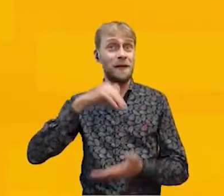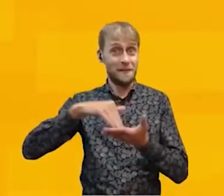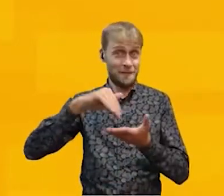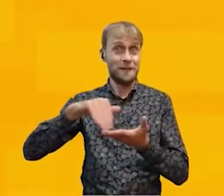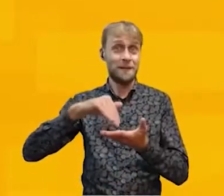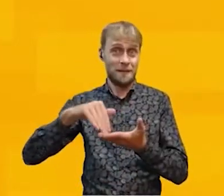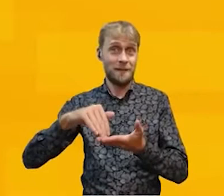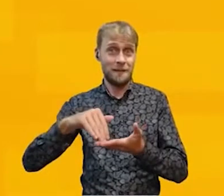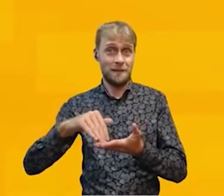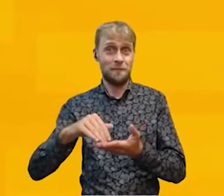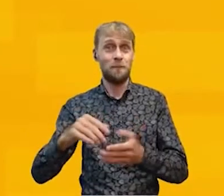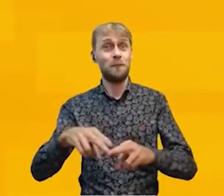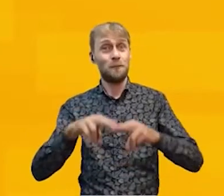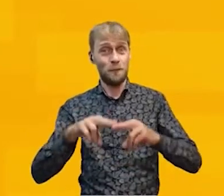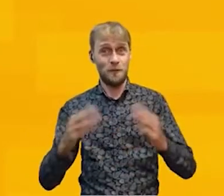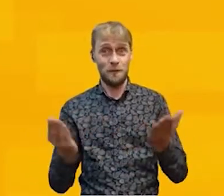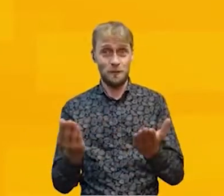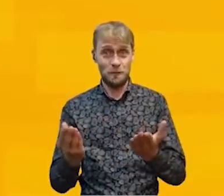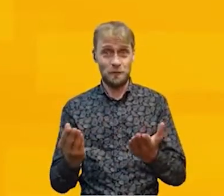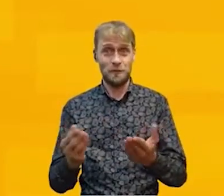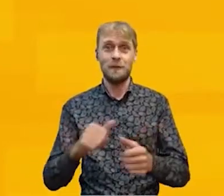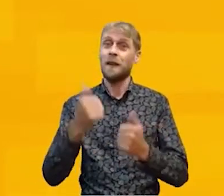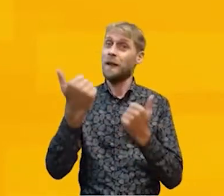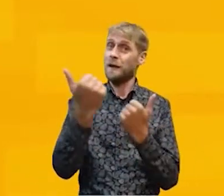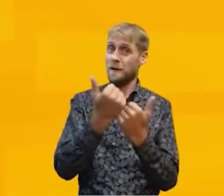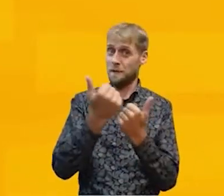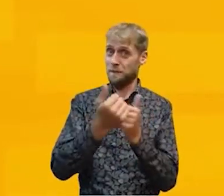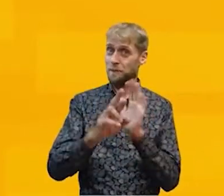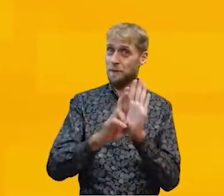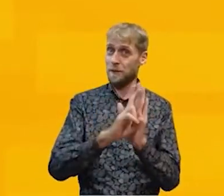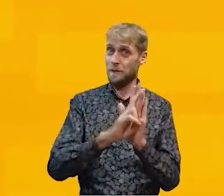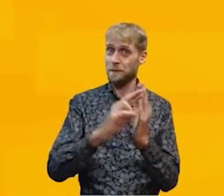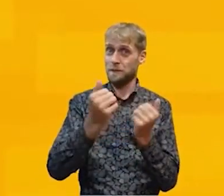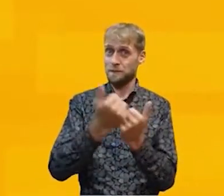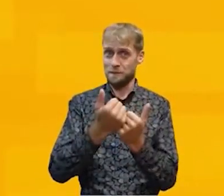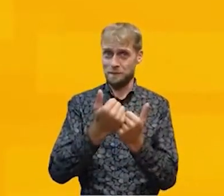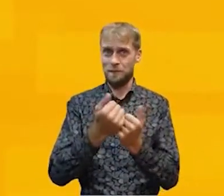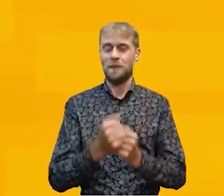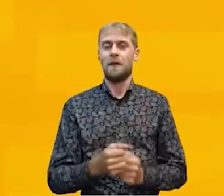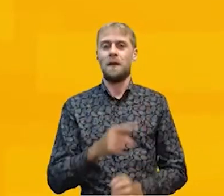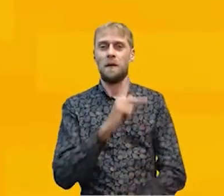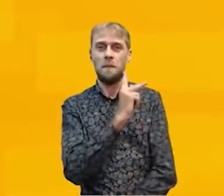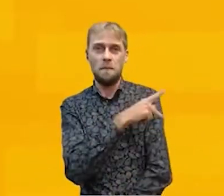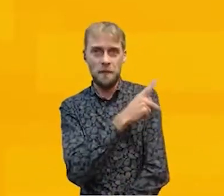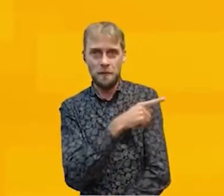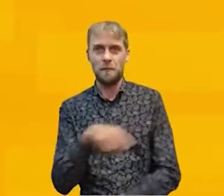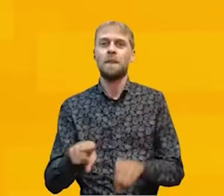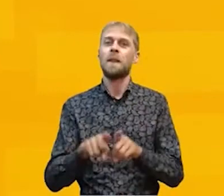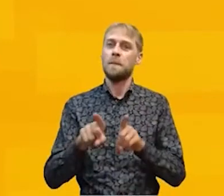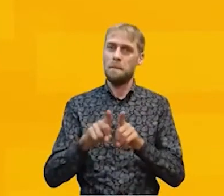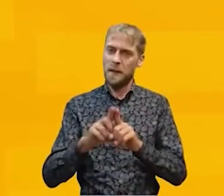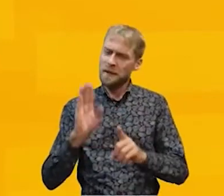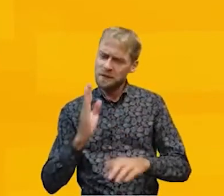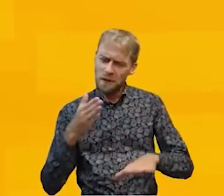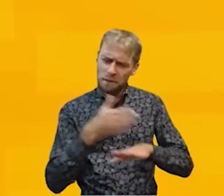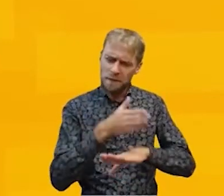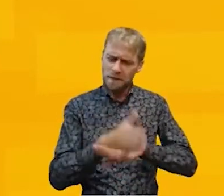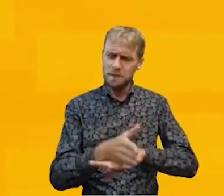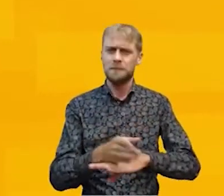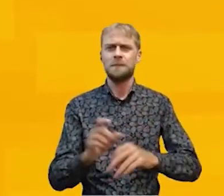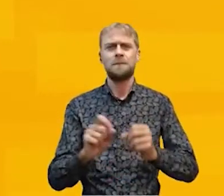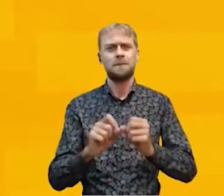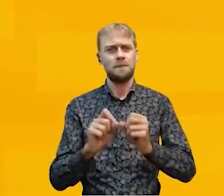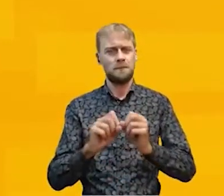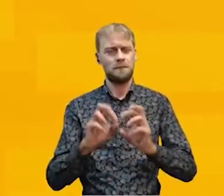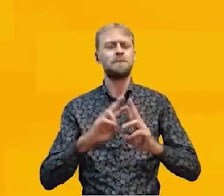a secretaria. O amigo do Piauí, é um estado que a gente já esteve lá, já fizemos a reunião. Isso é